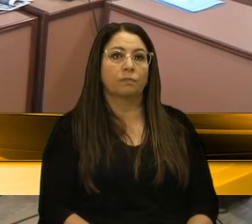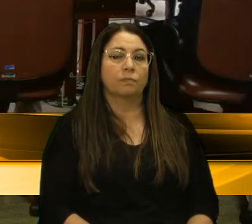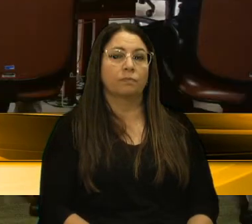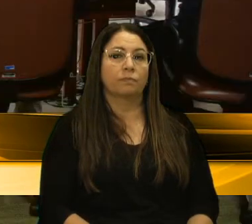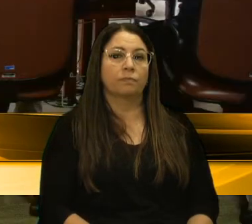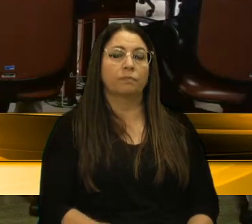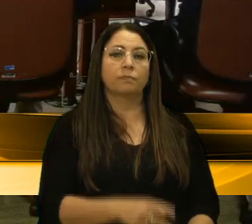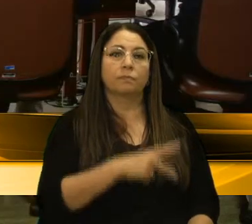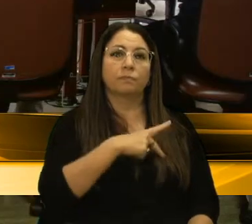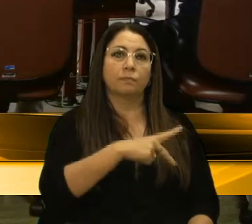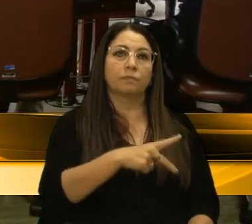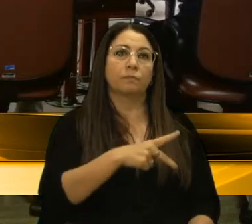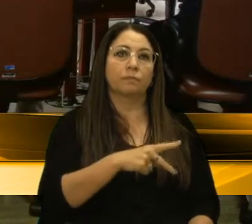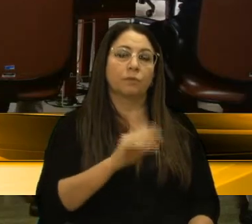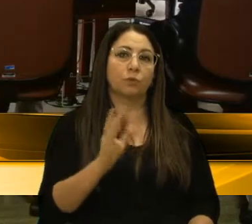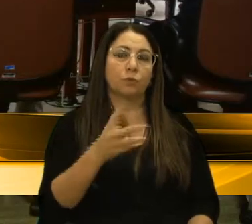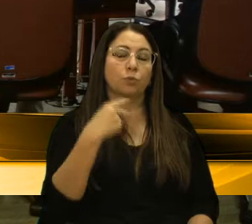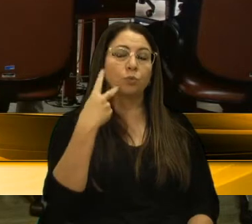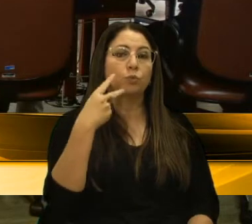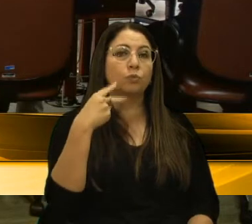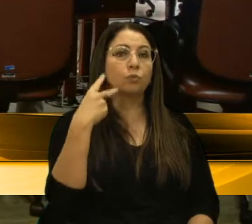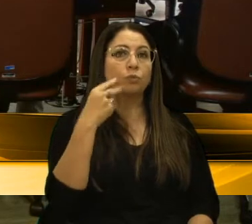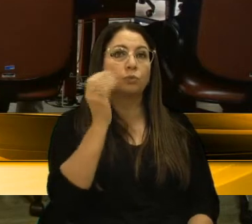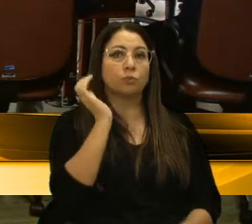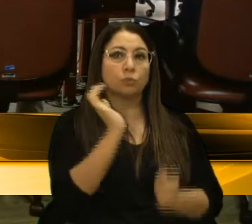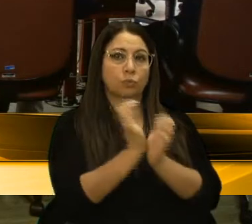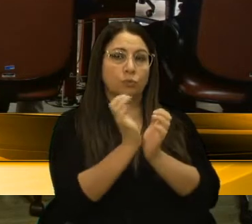Senhor presidente, ilustres colegas,